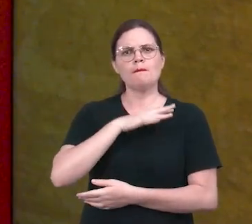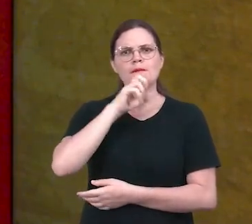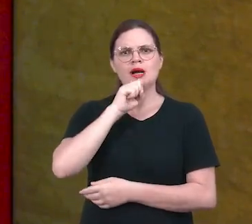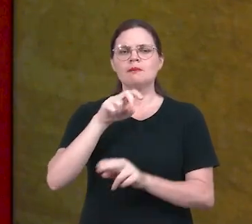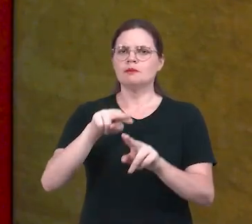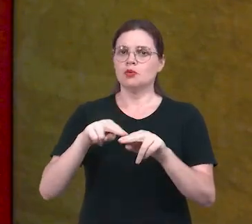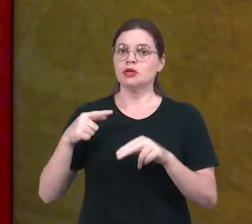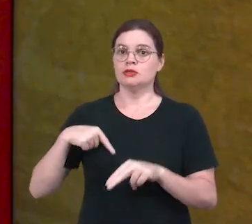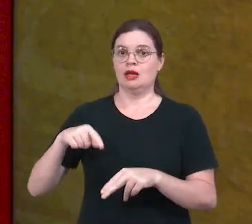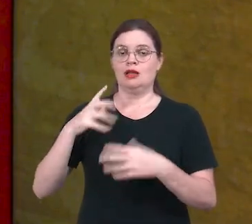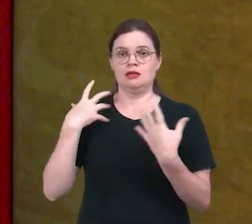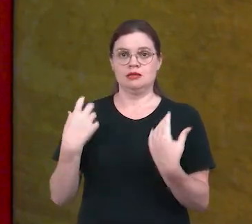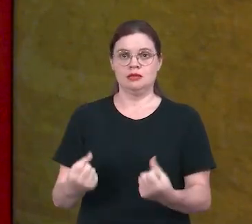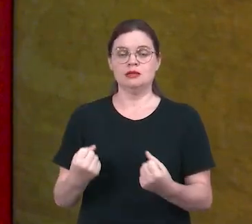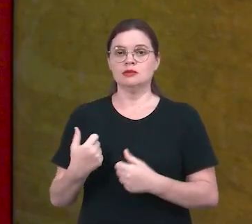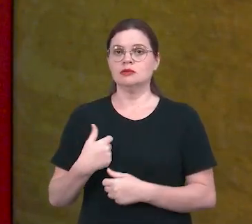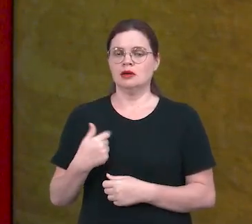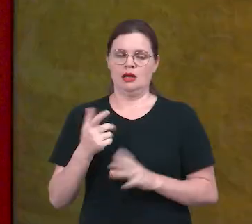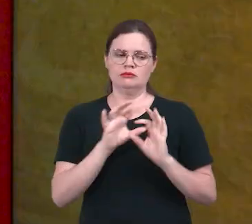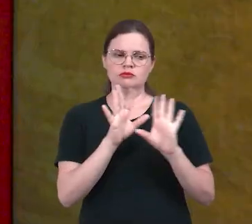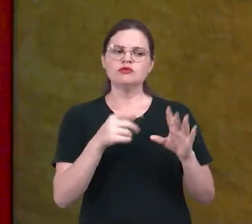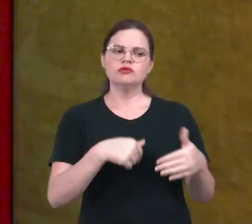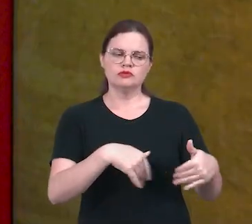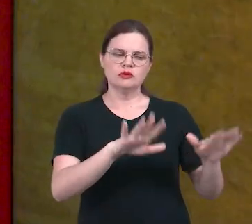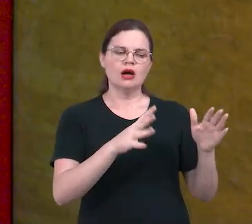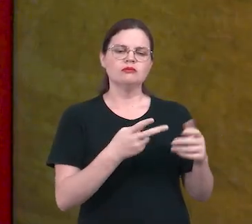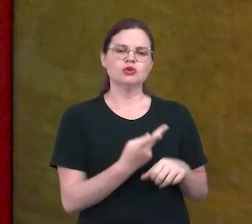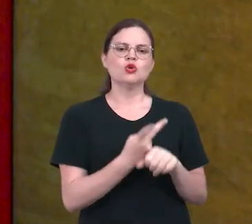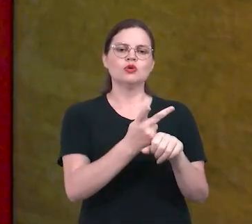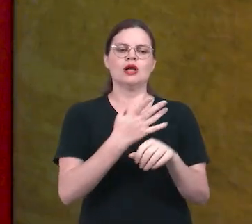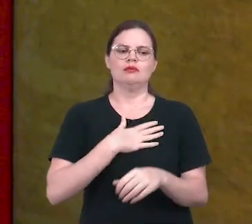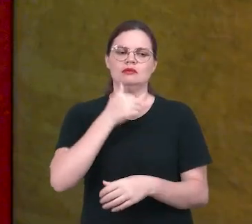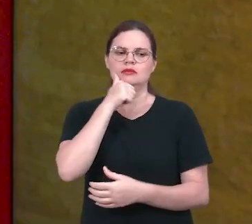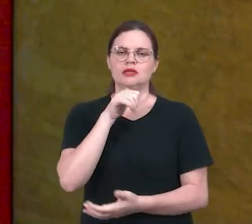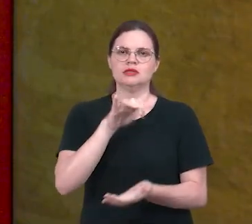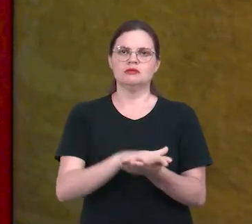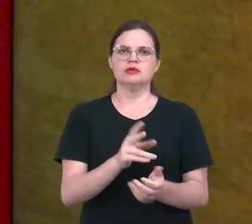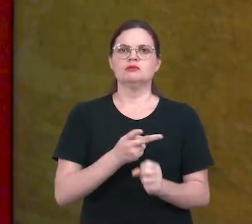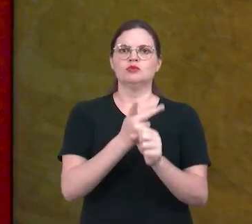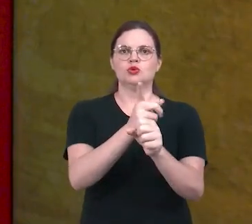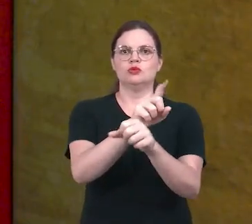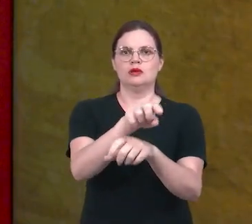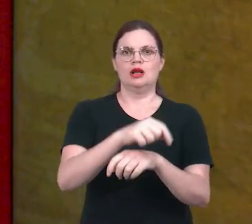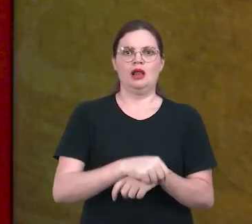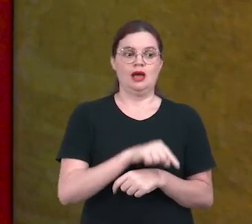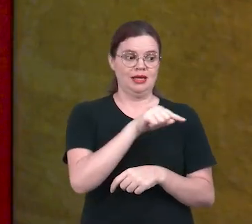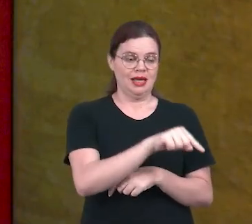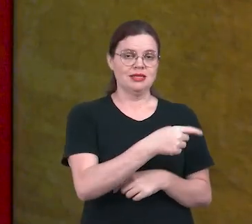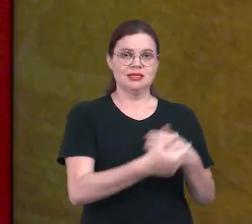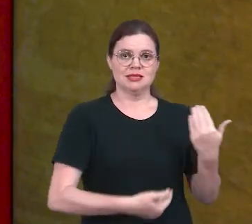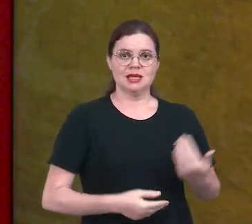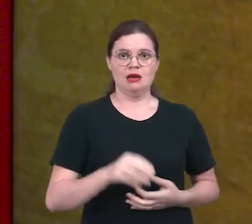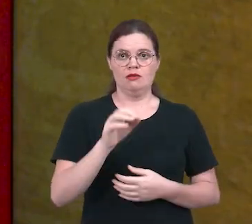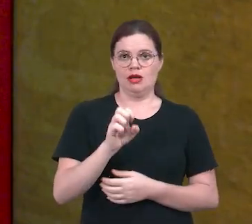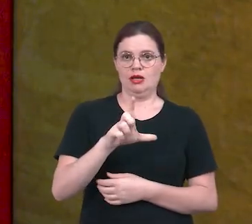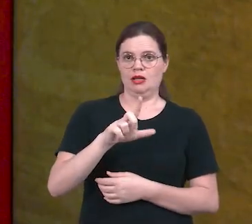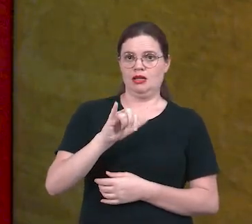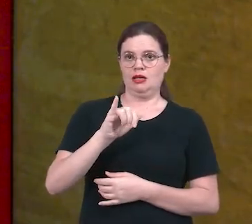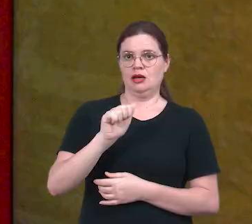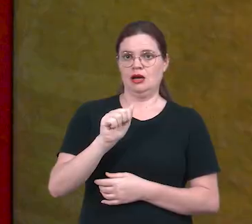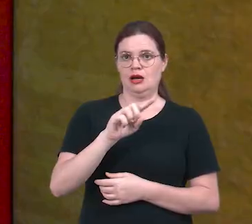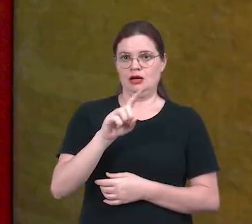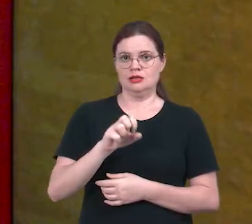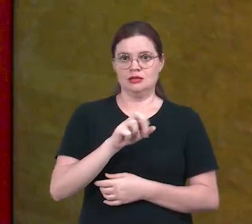aceitou. Ele aceitou que o pai mandasse o Eliezer escolher a sua esposa, não seria através dos seus olhos que ele